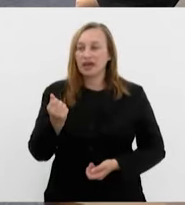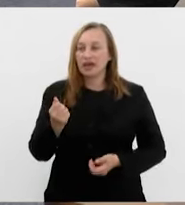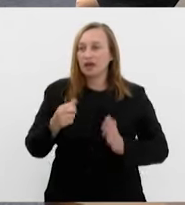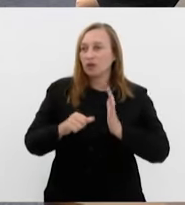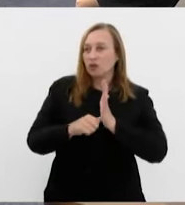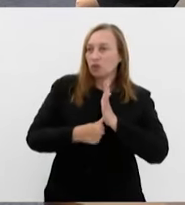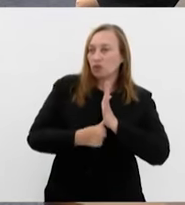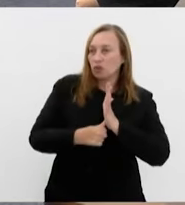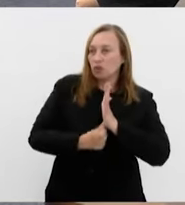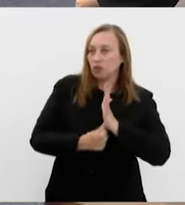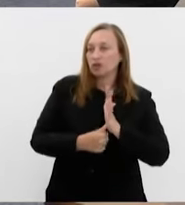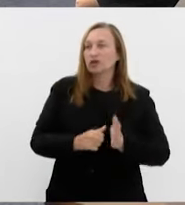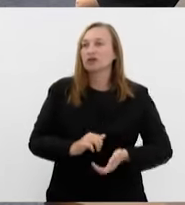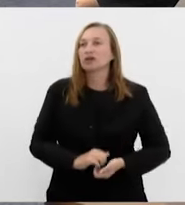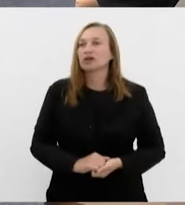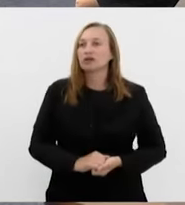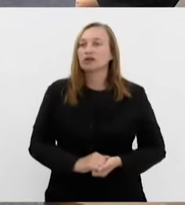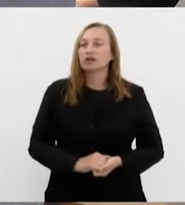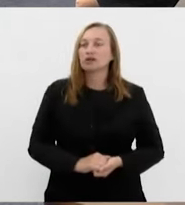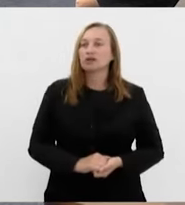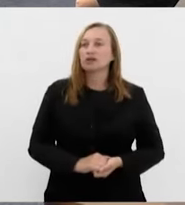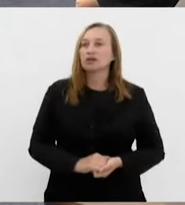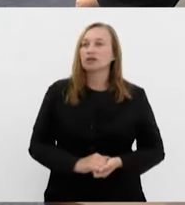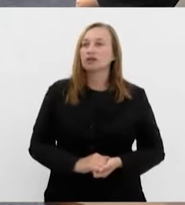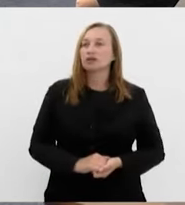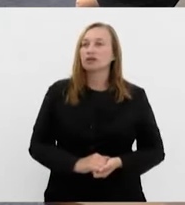o nosso jogador,